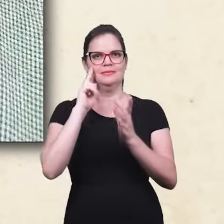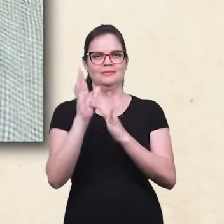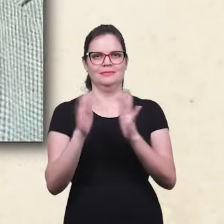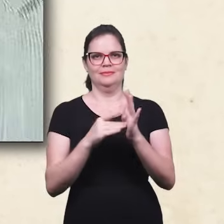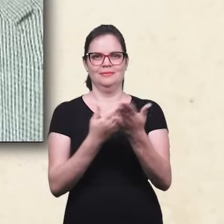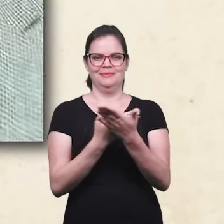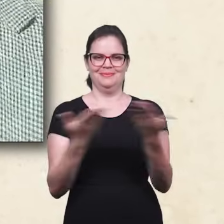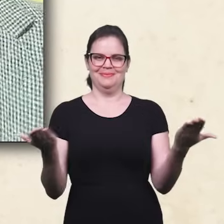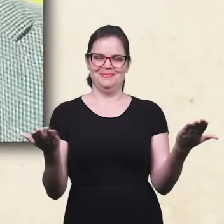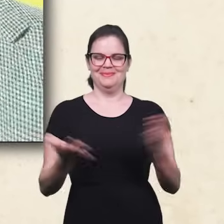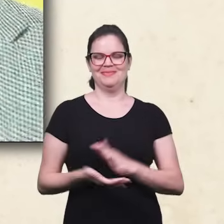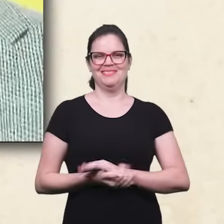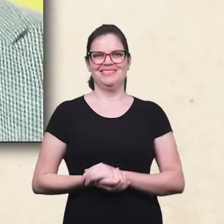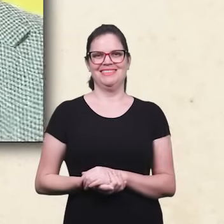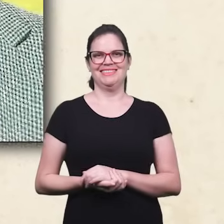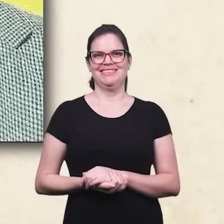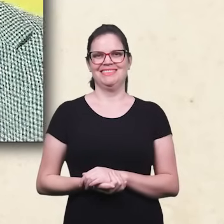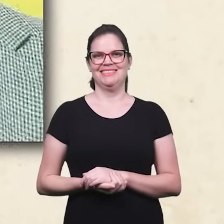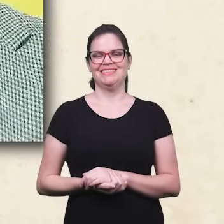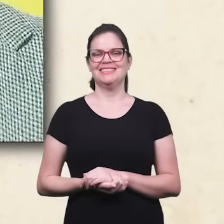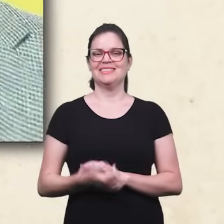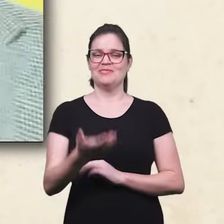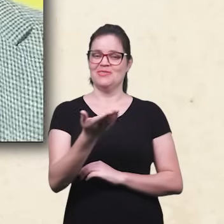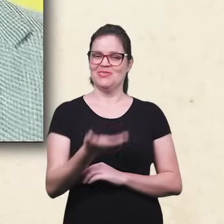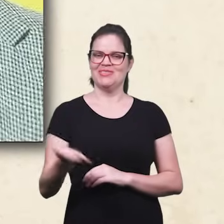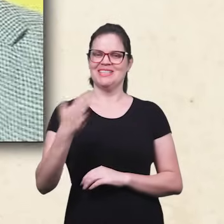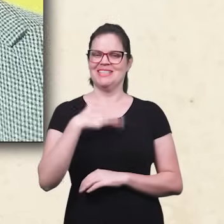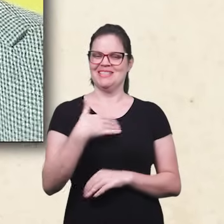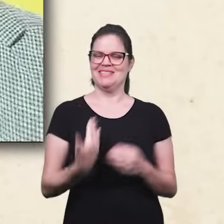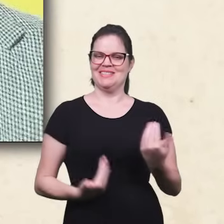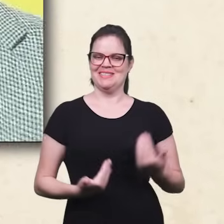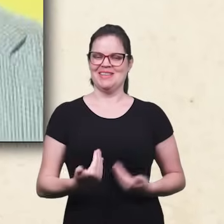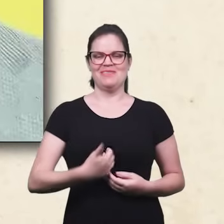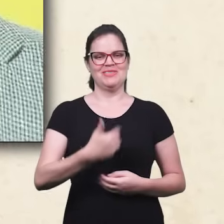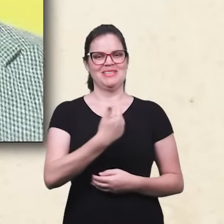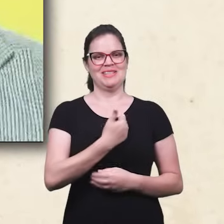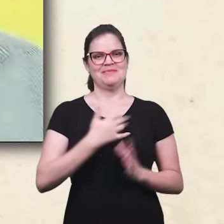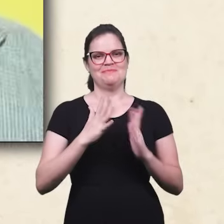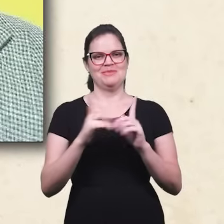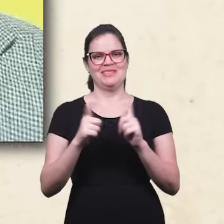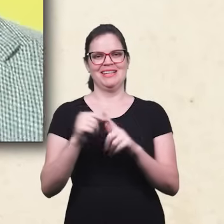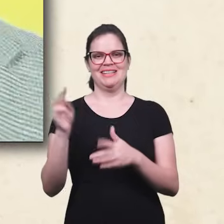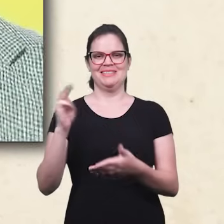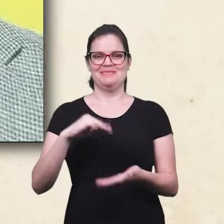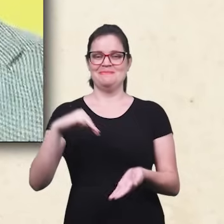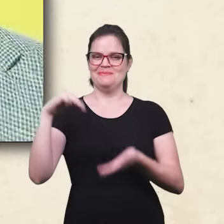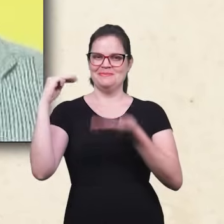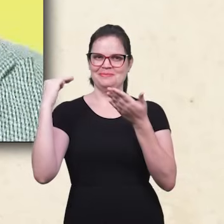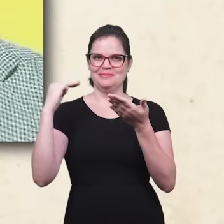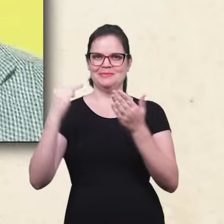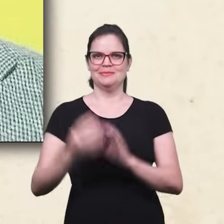A paz do Senhor Jesus. Meus irmãos da Igreja Maranata,